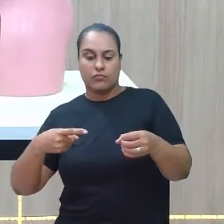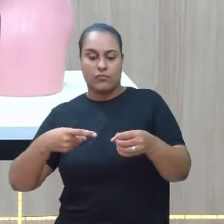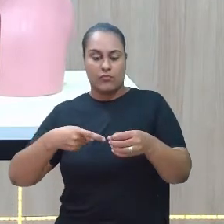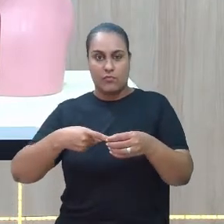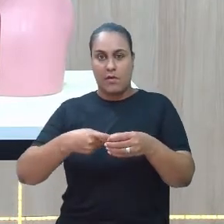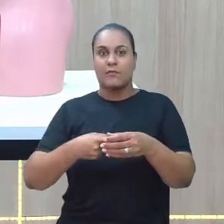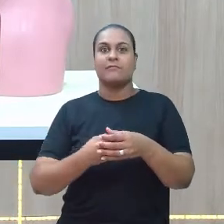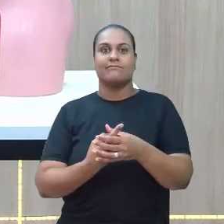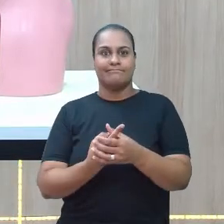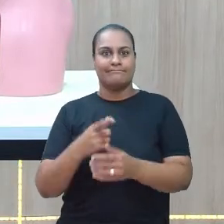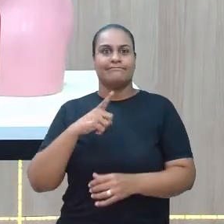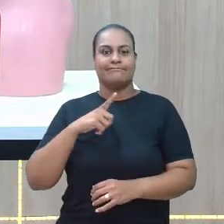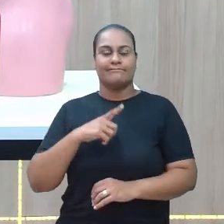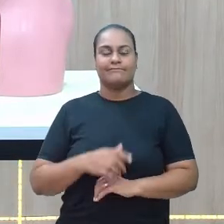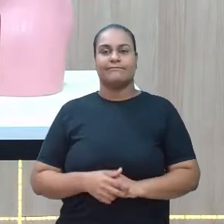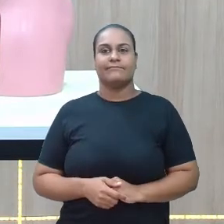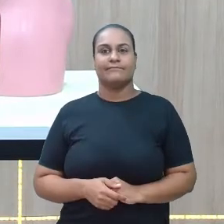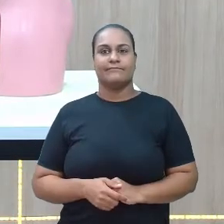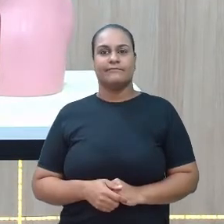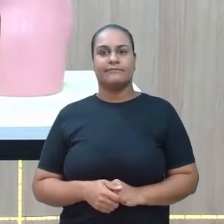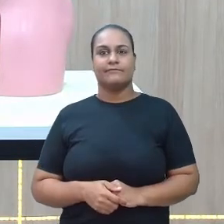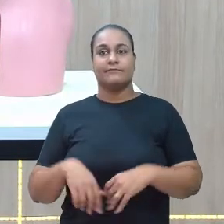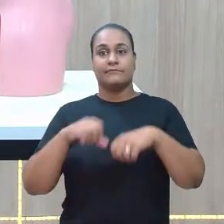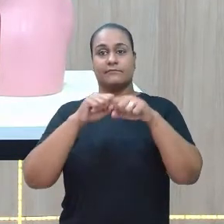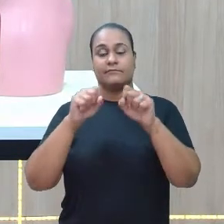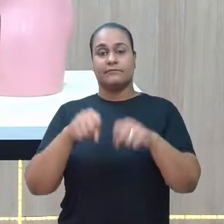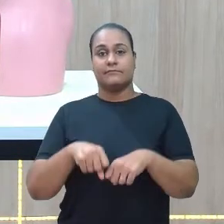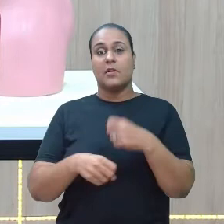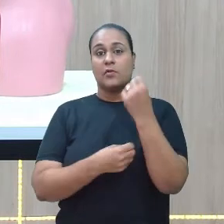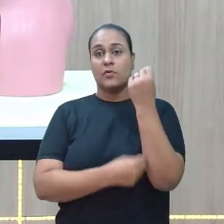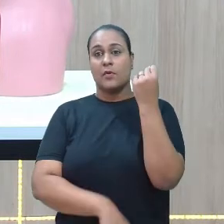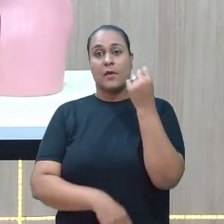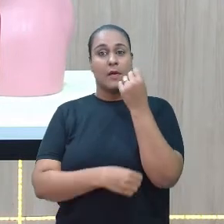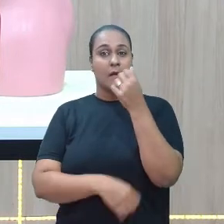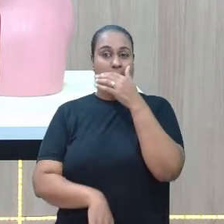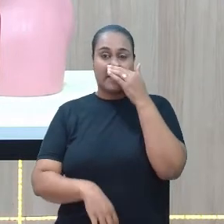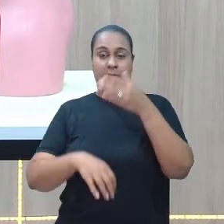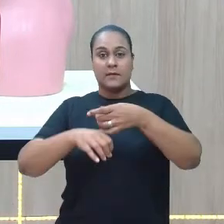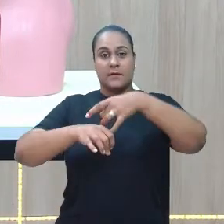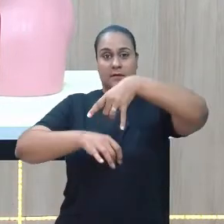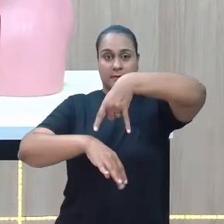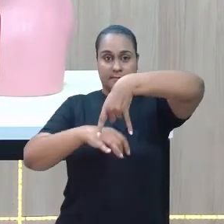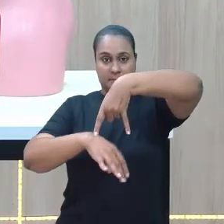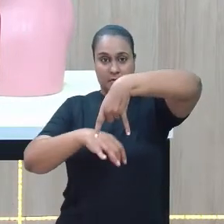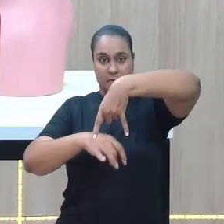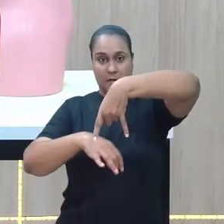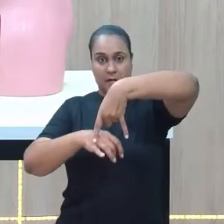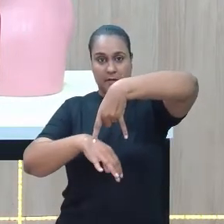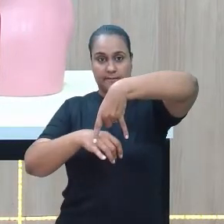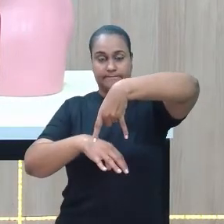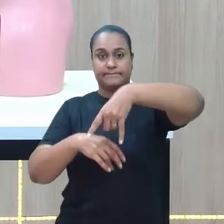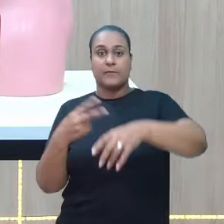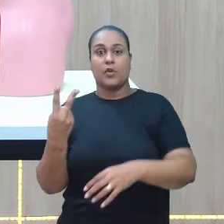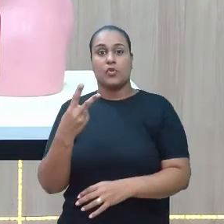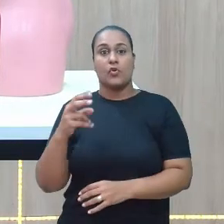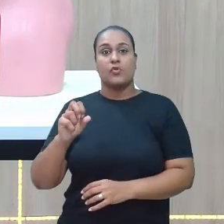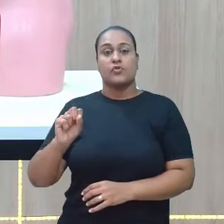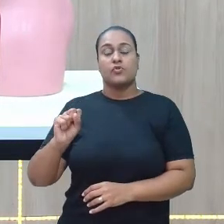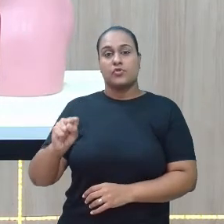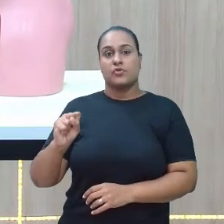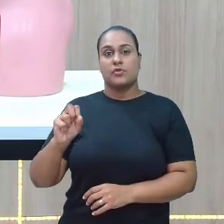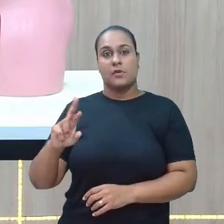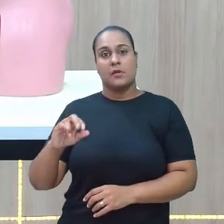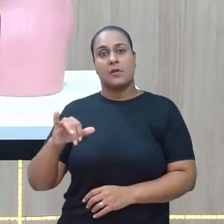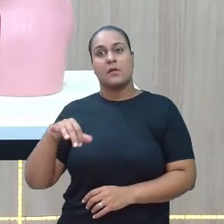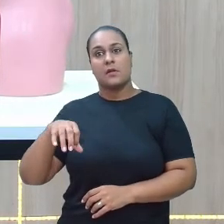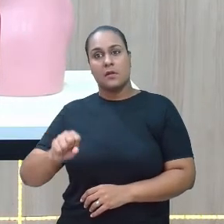fecundação. E o sistema excretor é constituído por 2 rins, 2